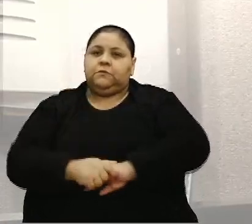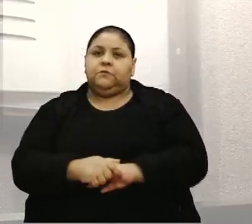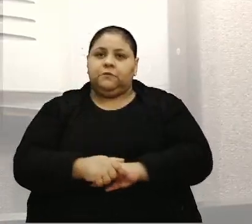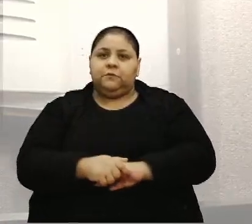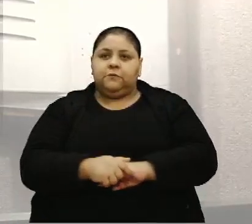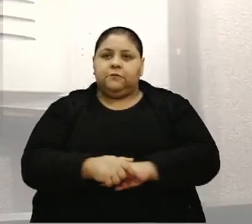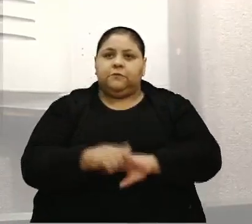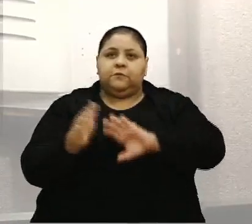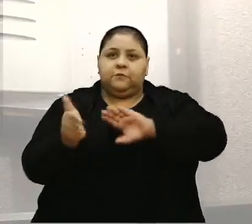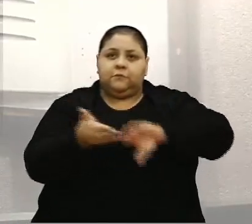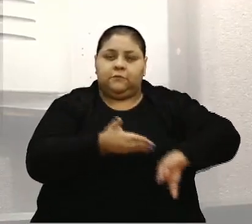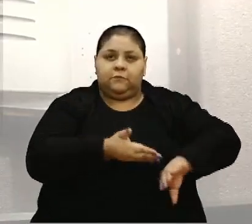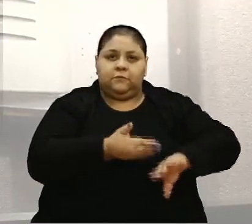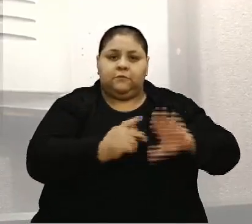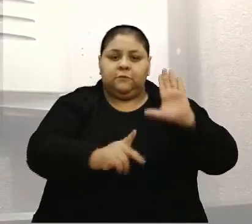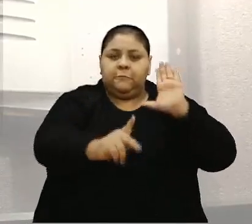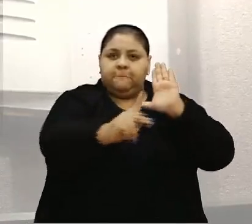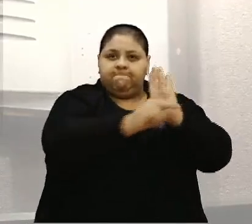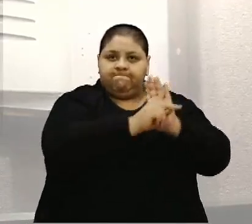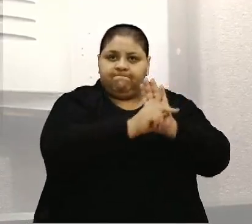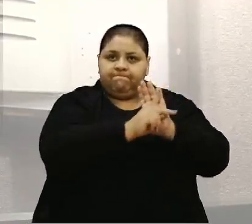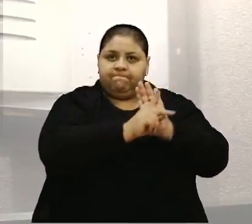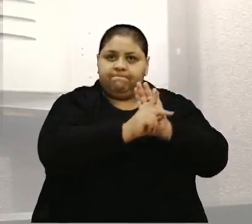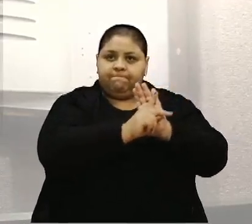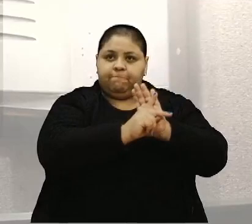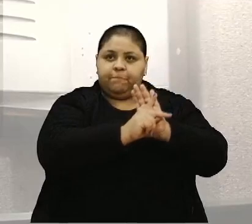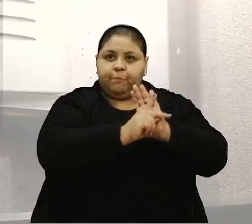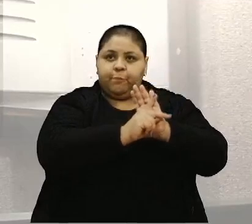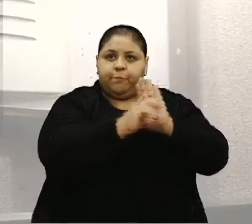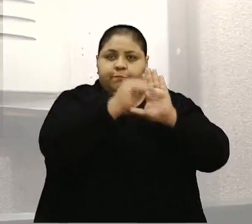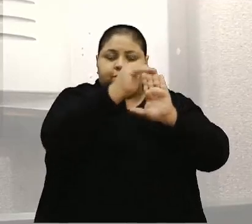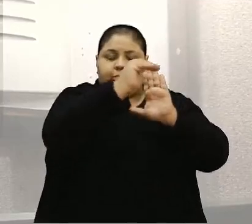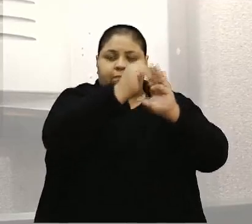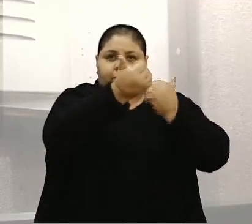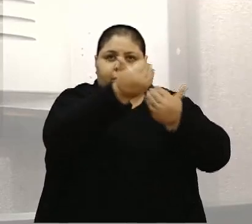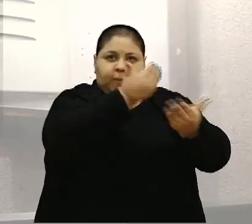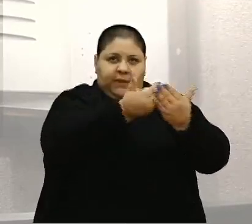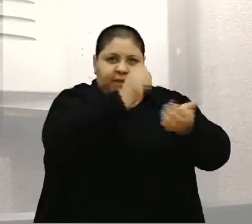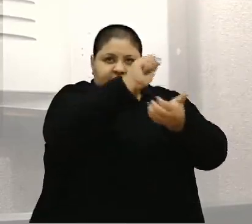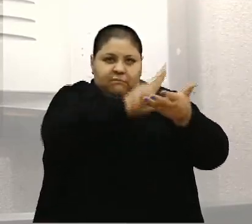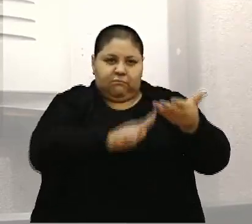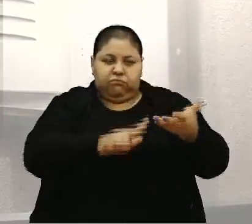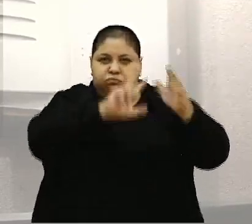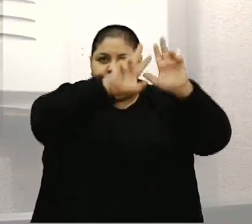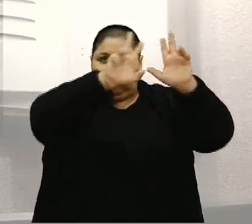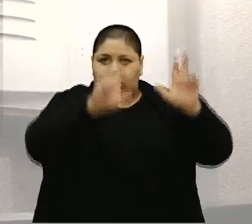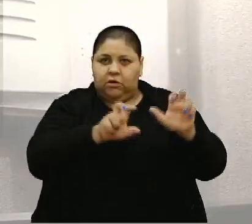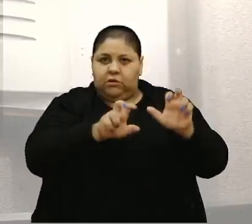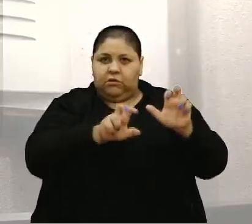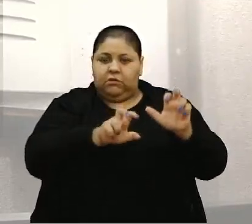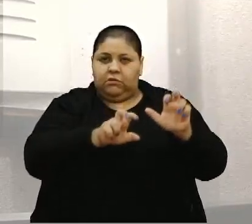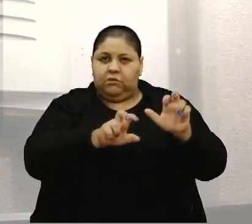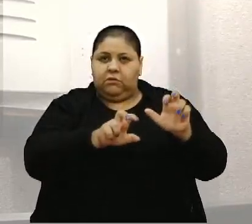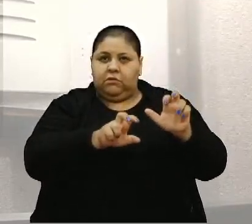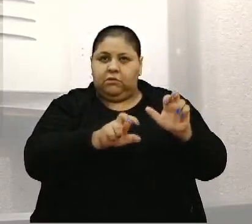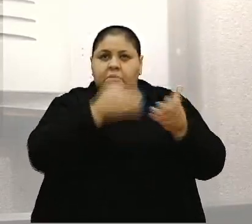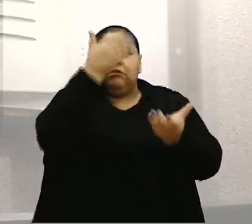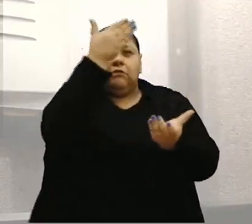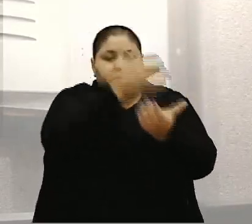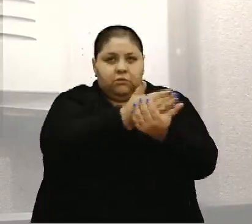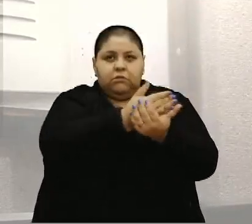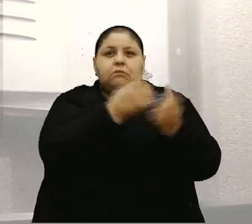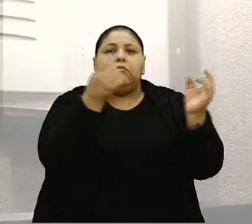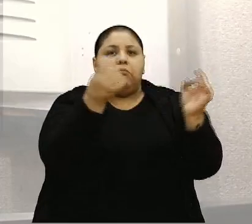Passando ao exame do presente projeto, no âmbito das matérias de competência desta comissão, constatamos que o presente processo está